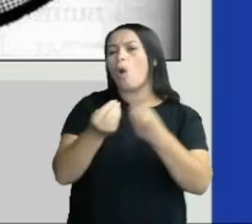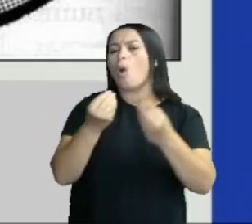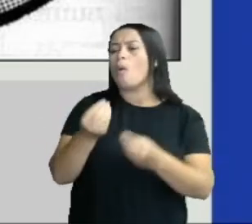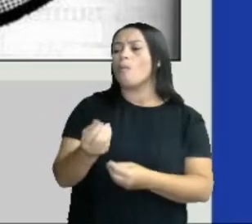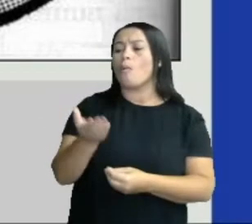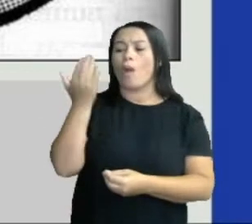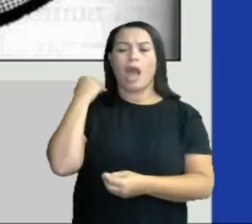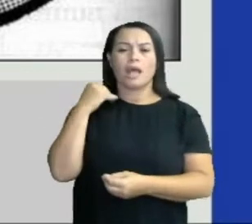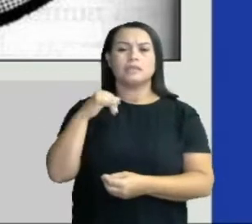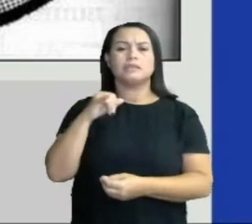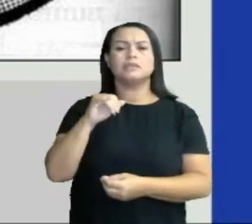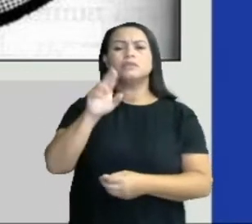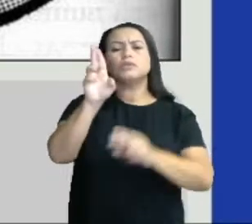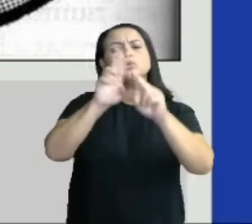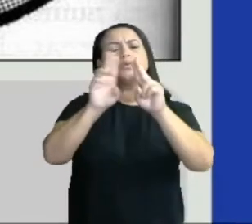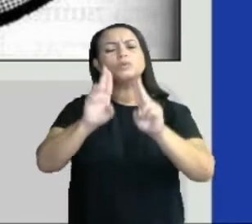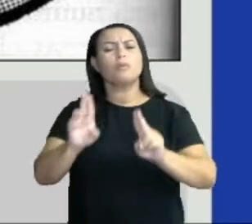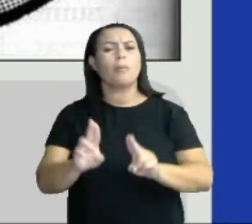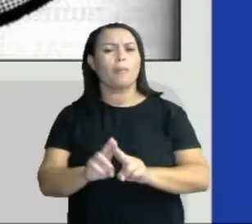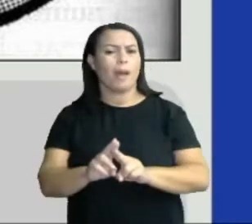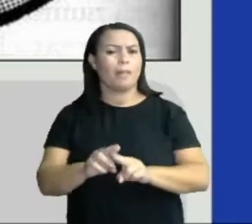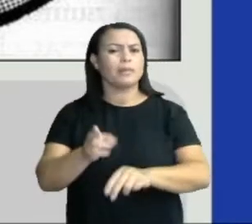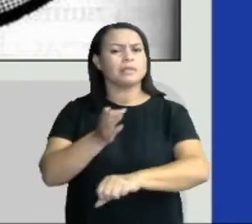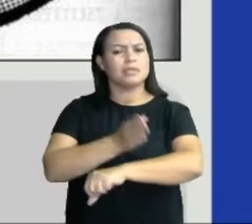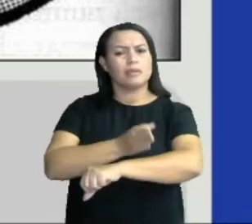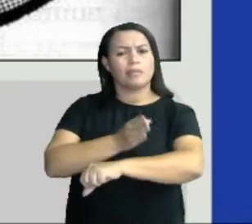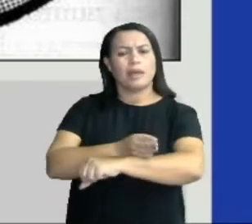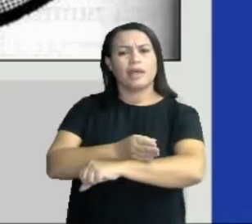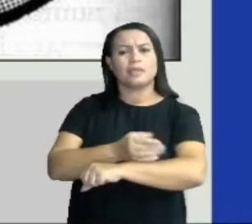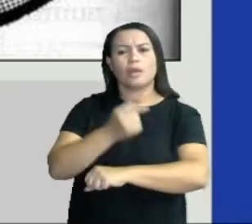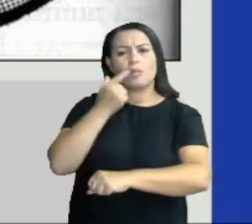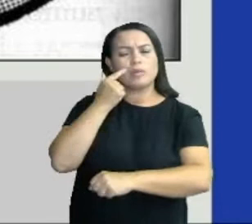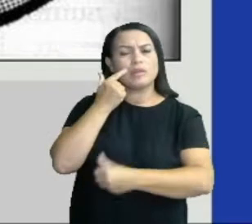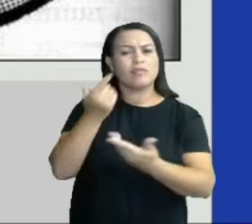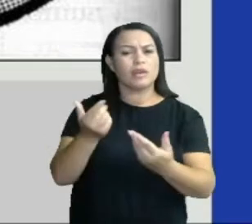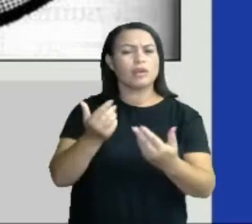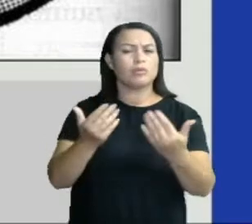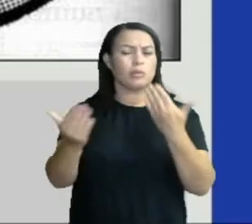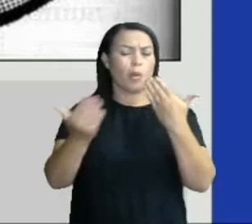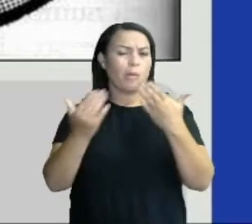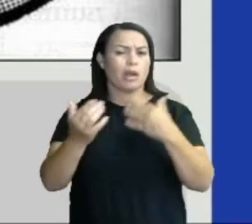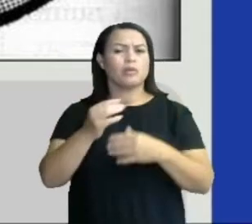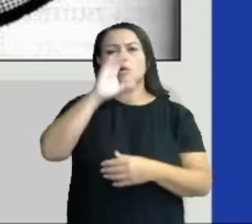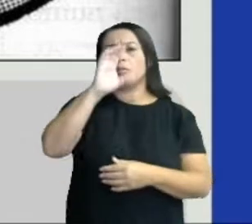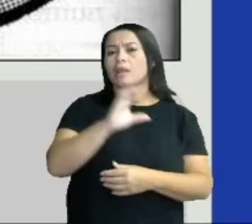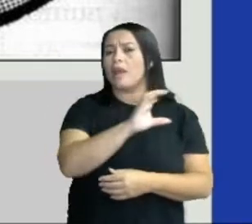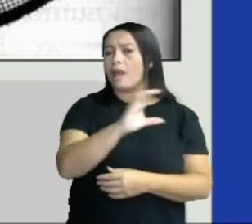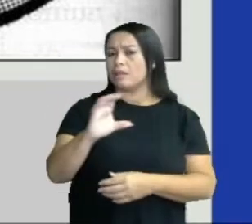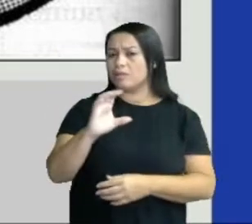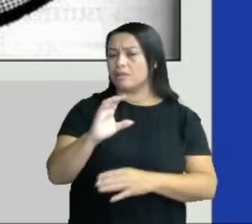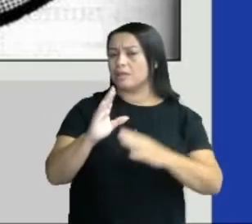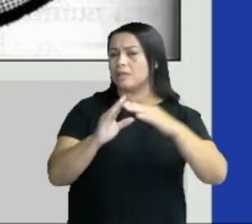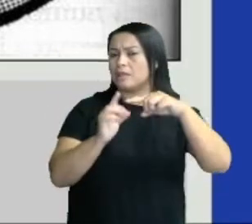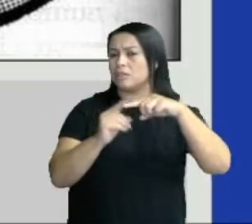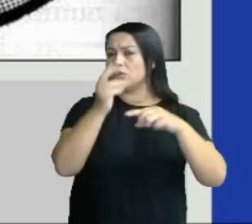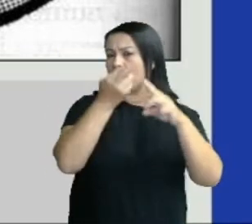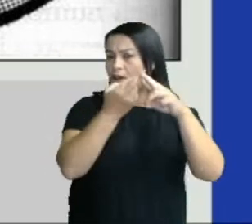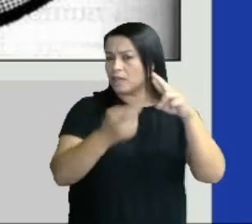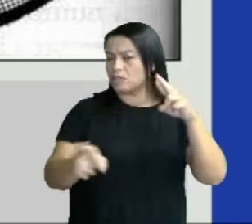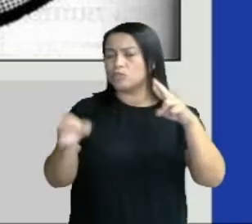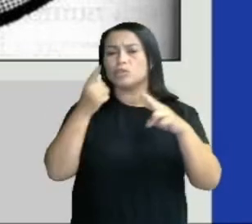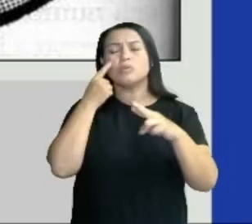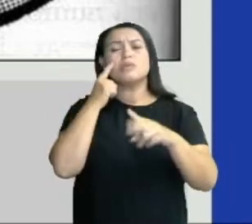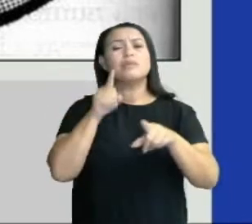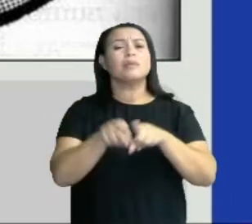a projeção dos mapas na Idade Média segundo a perspectiva religiosa. Um outro momento importante nesse sentido